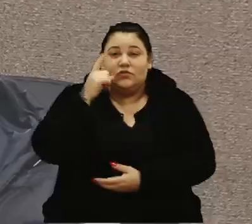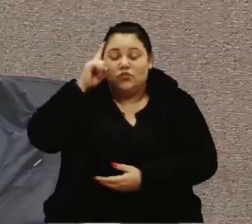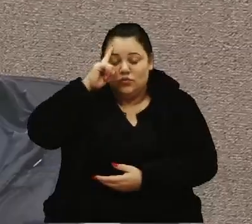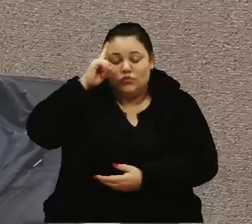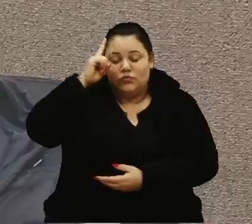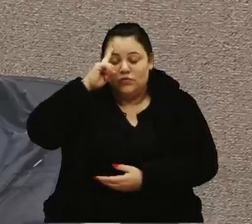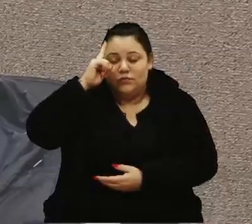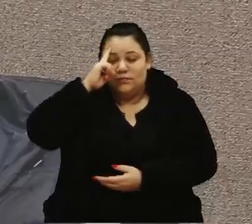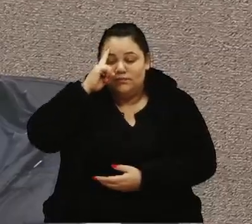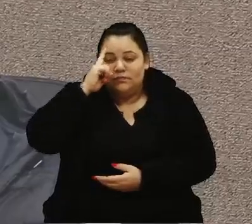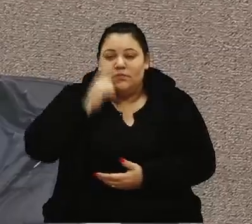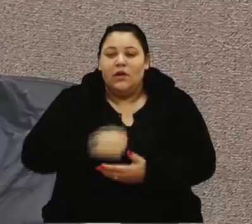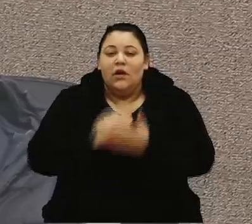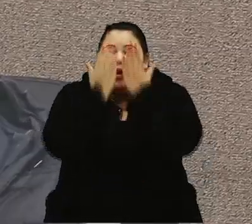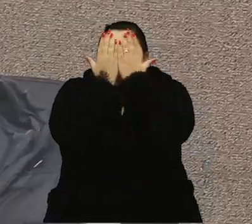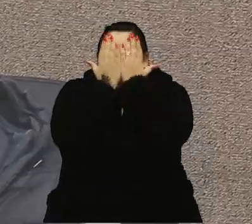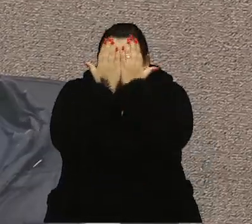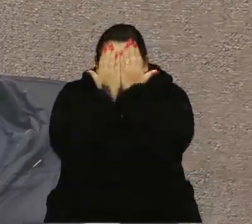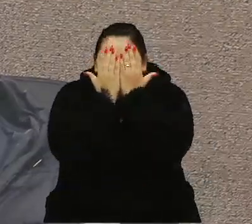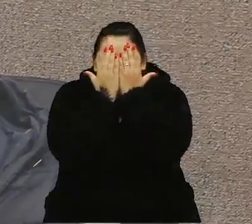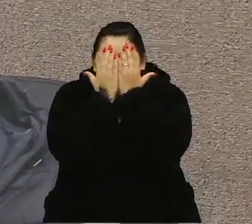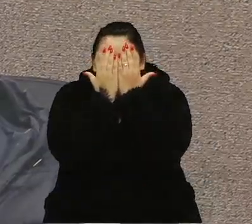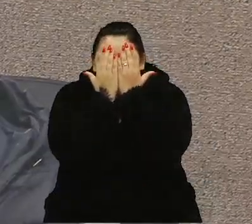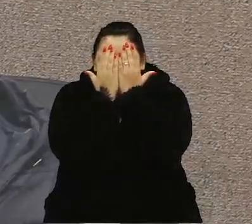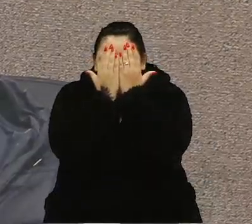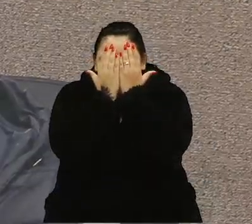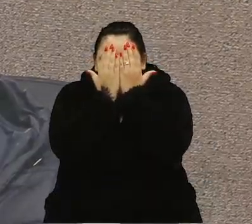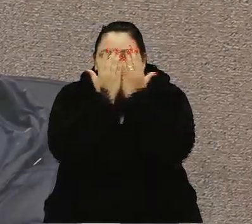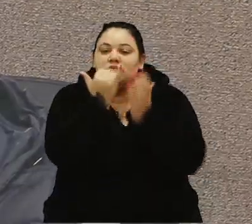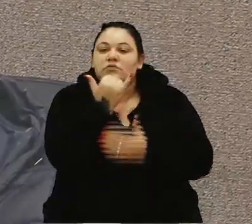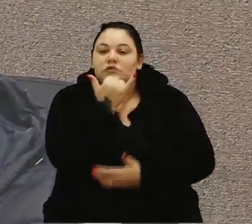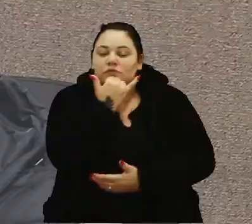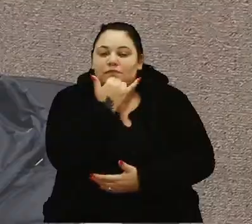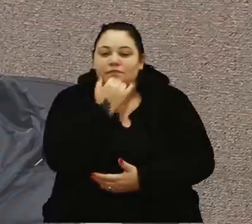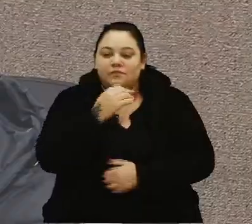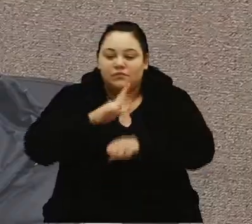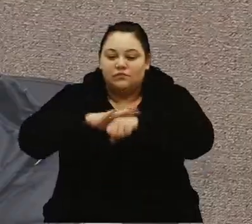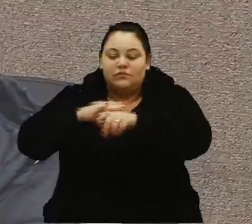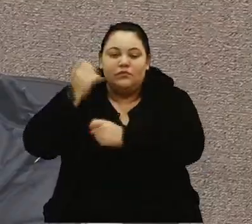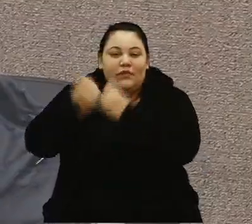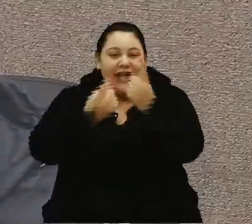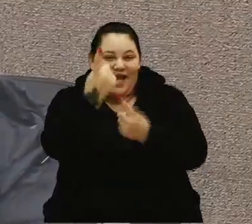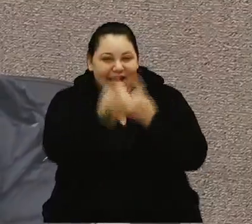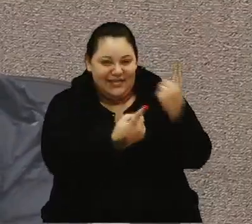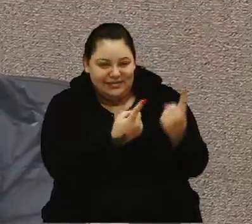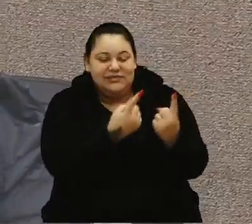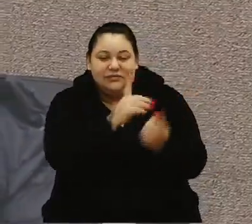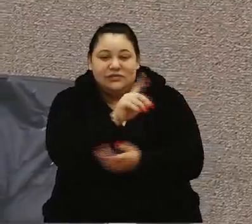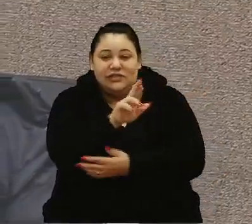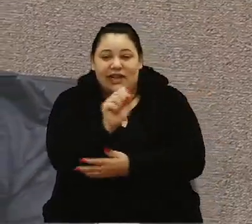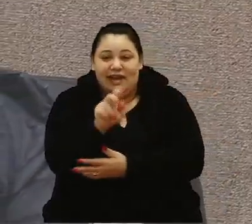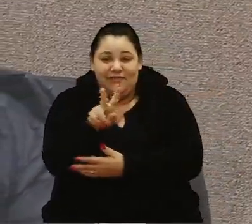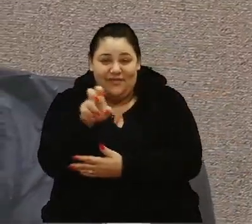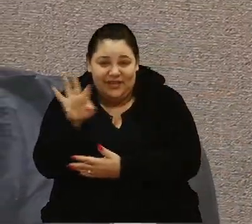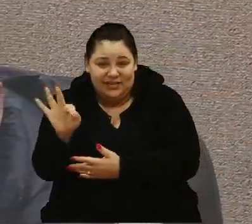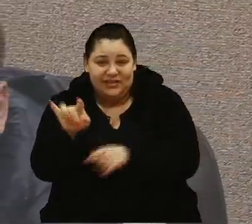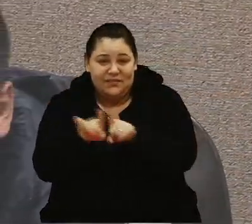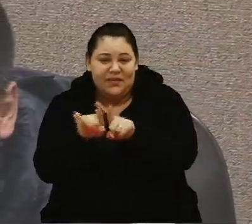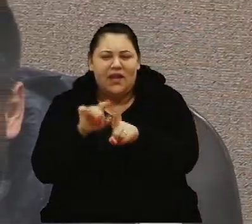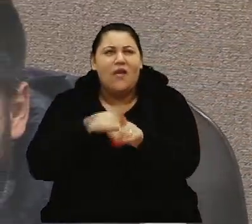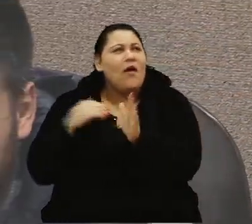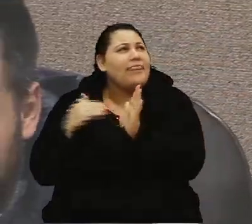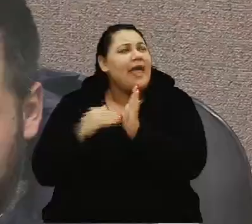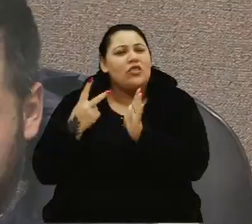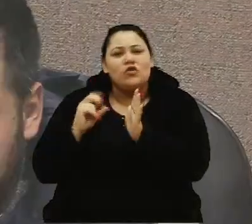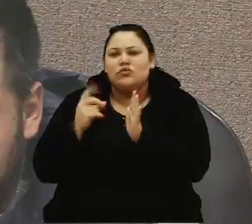gente tem percebido de síndromes, de doenças raras, né, como o Dravet, que é algo que eu até então, até 2019,